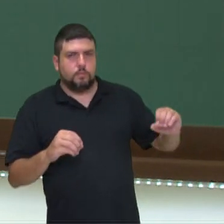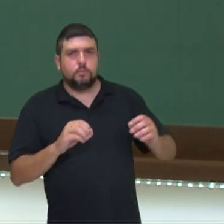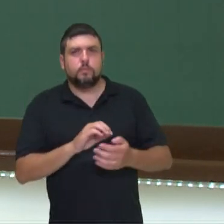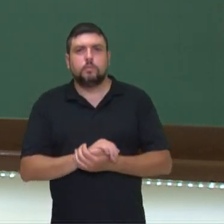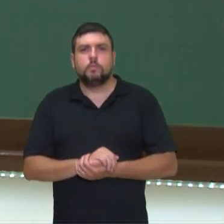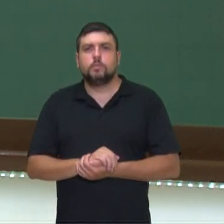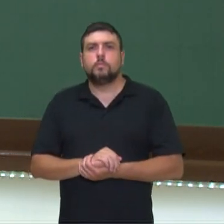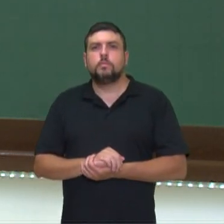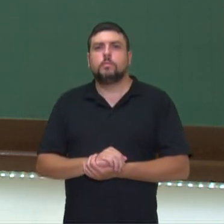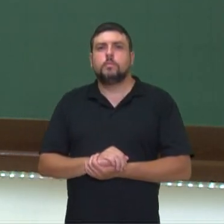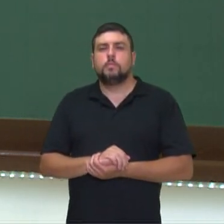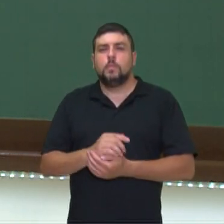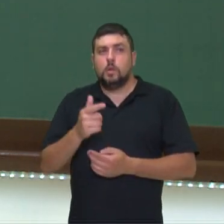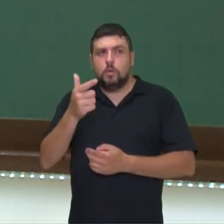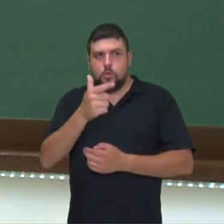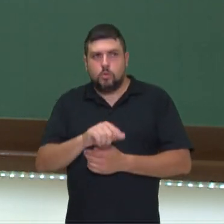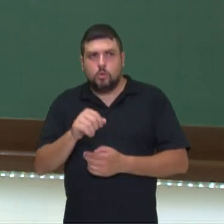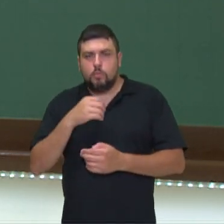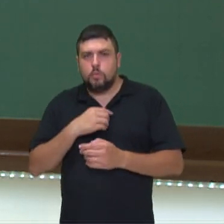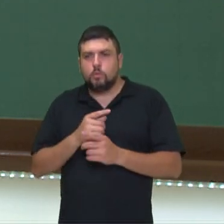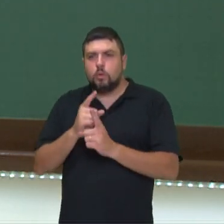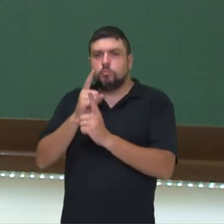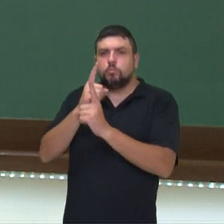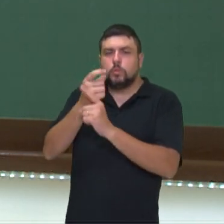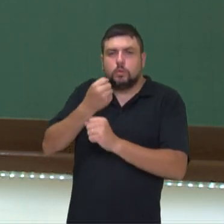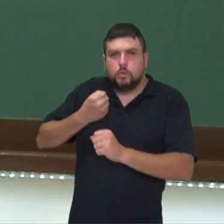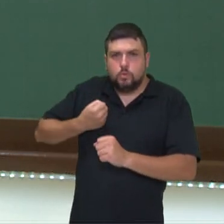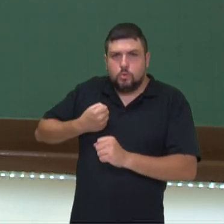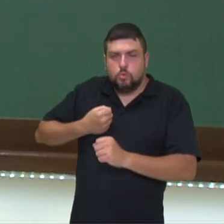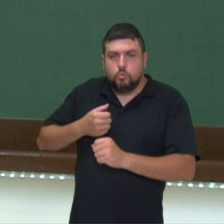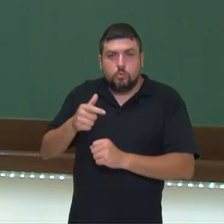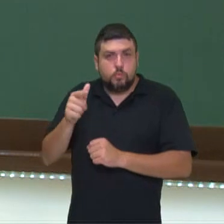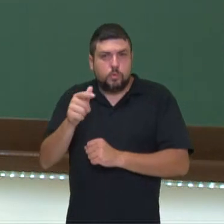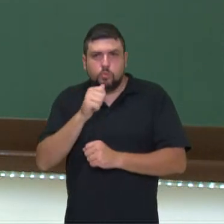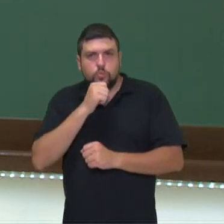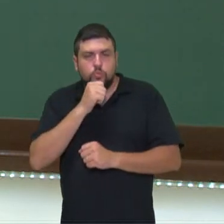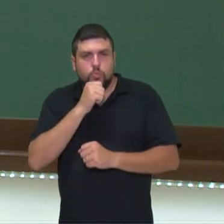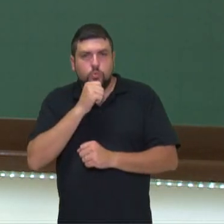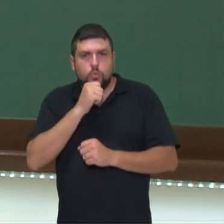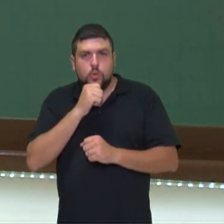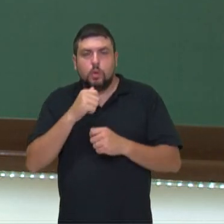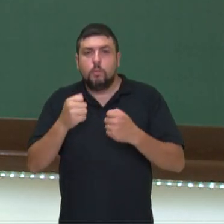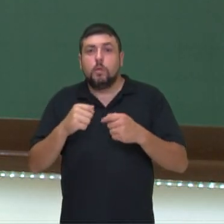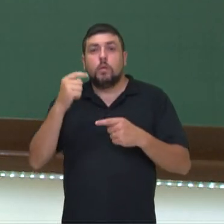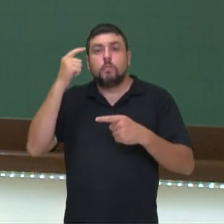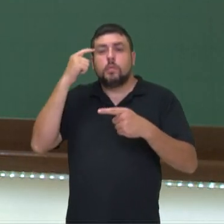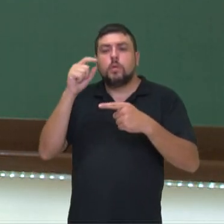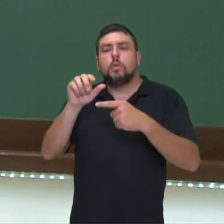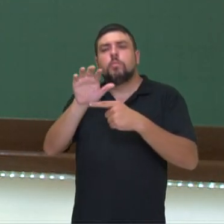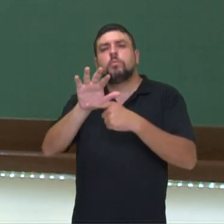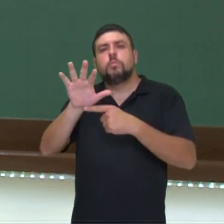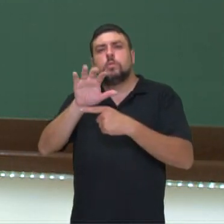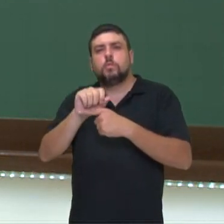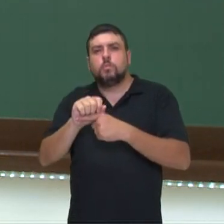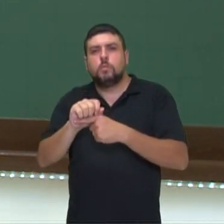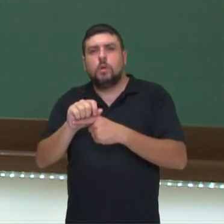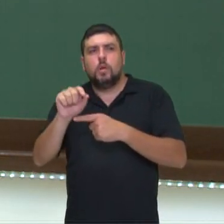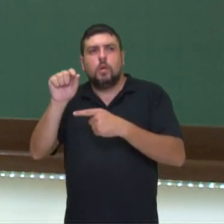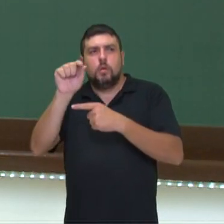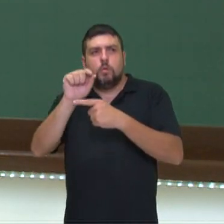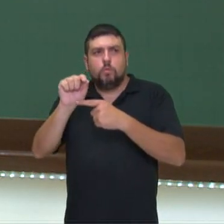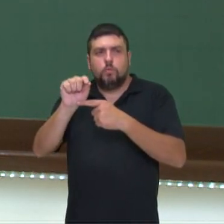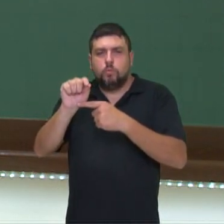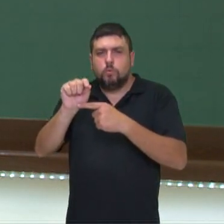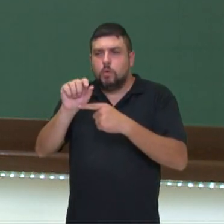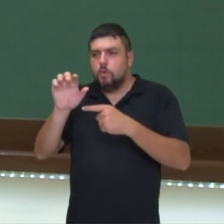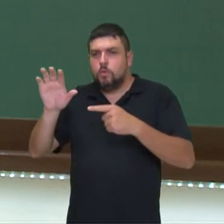De novo, para eu achar esse número aqui que está me faltando, que é o total da barra de chocolate, eu tenho que pensar no que foi feito com ele. Esse total foi dividido por 20 e